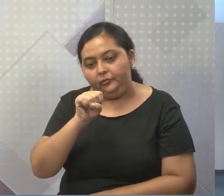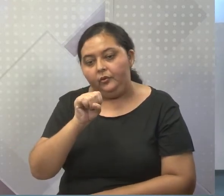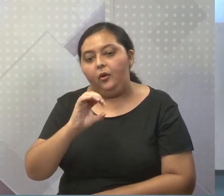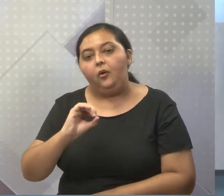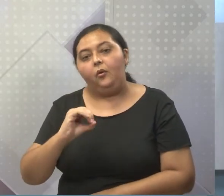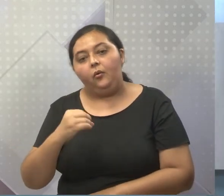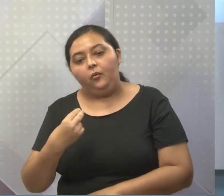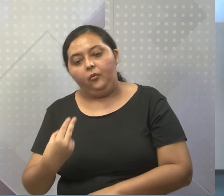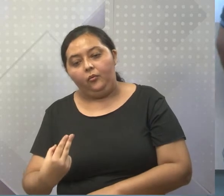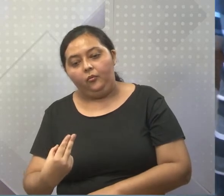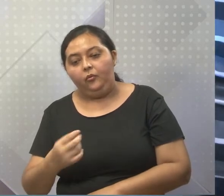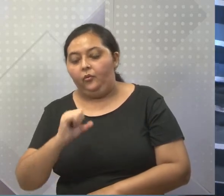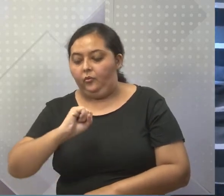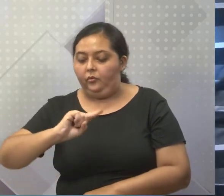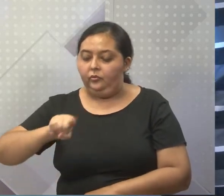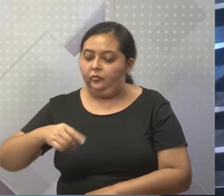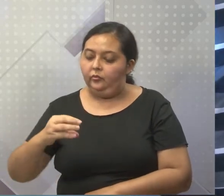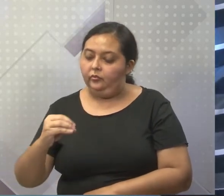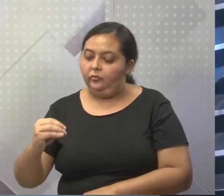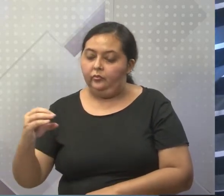seja, vamos lá.